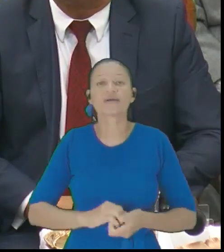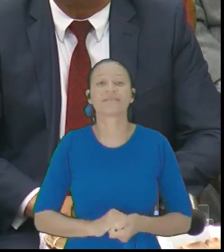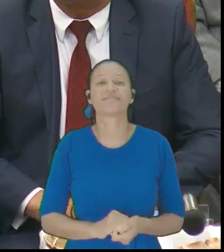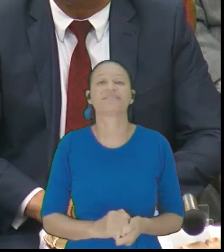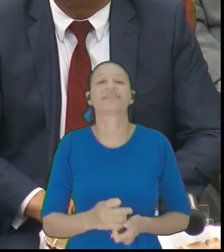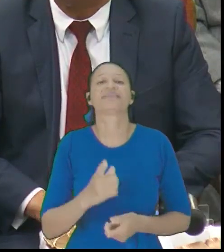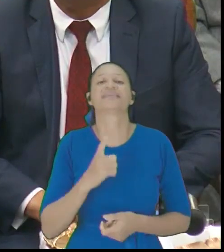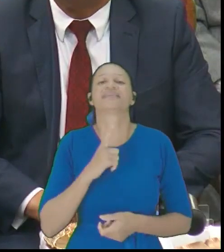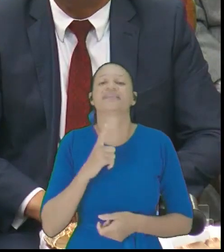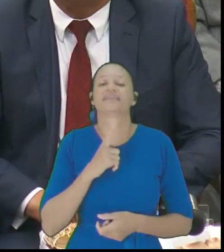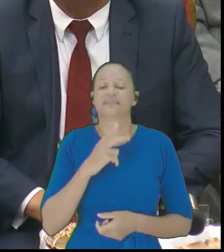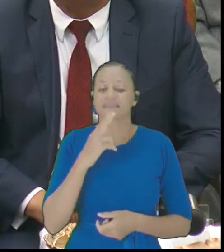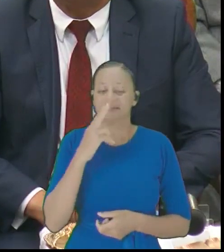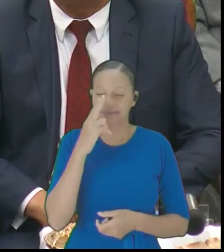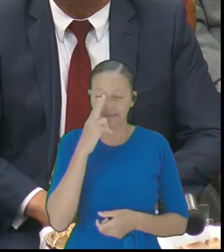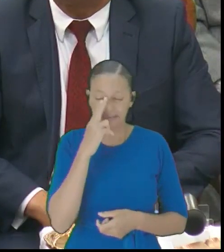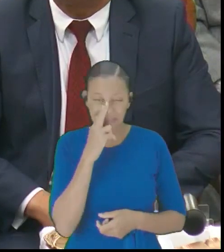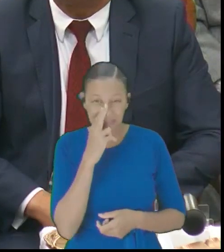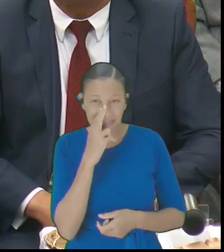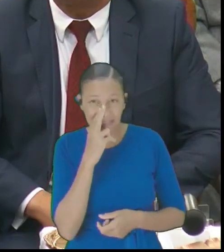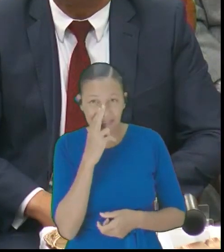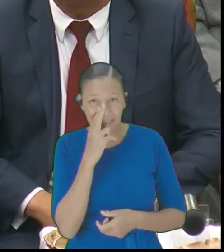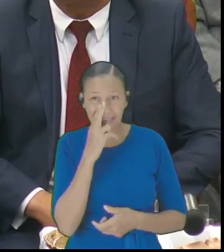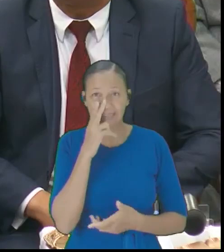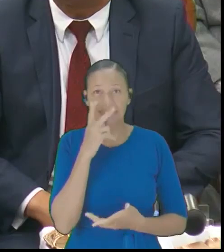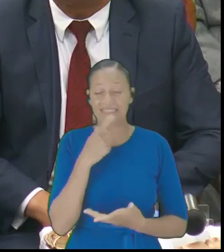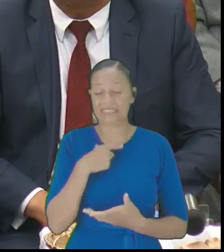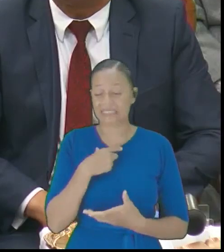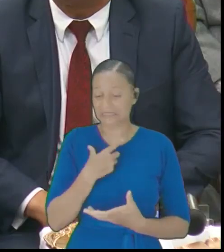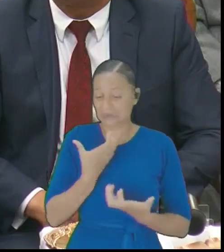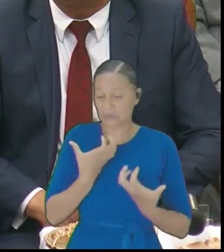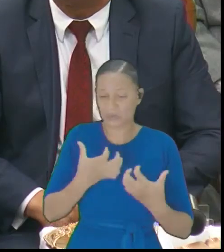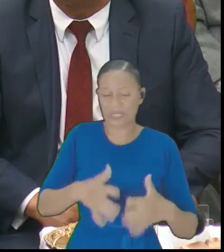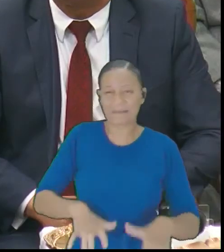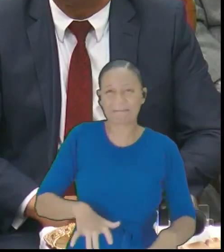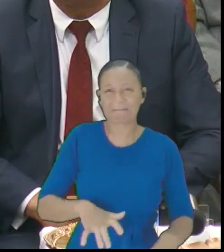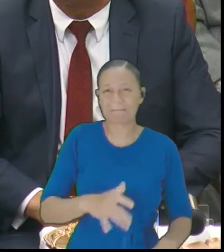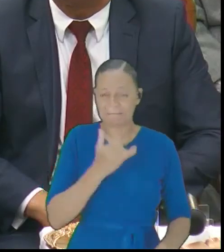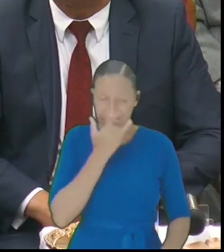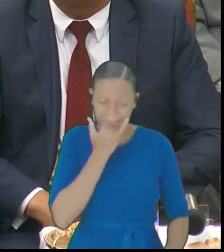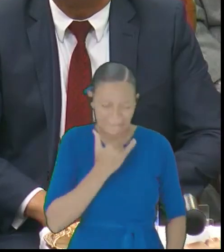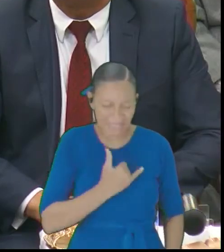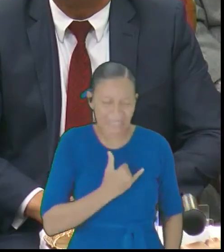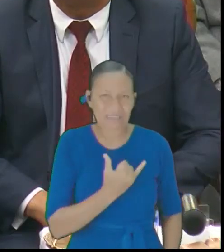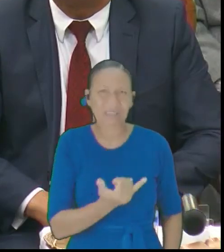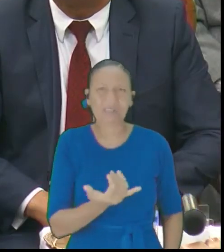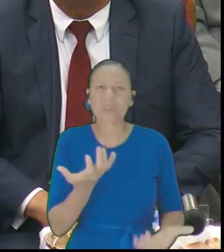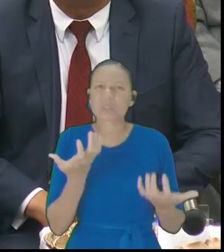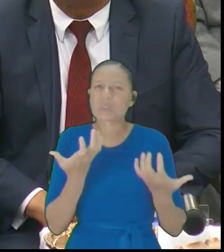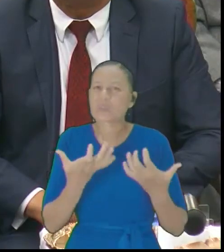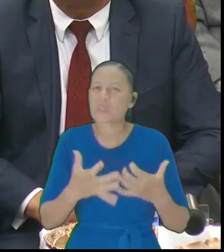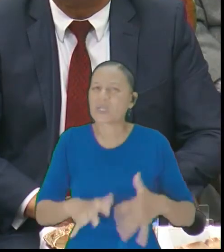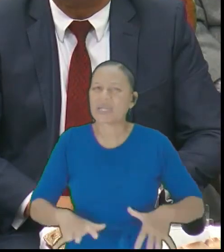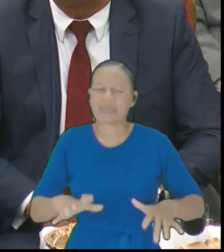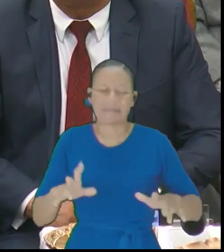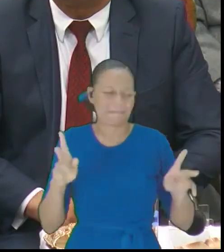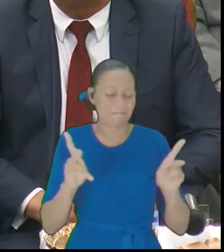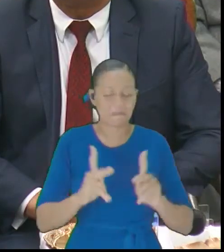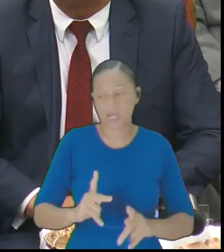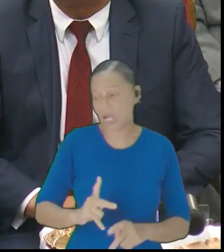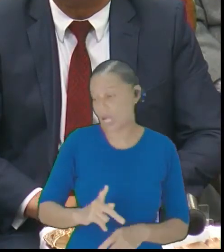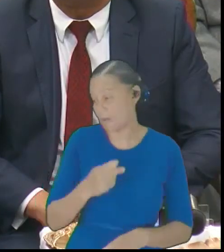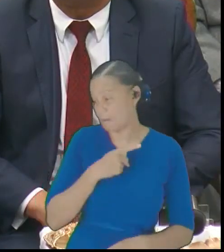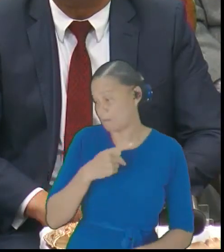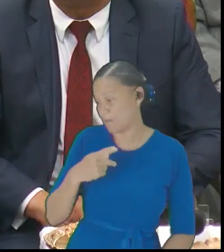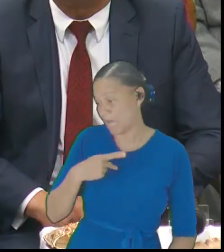Tem crente andando moco porque não perdoa, não quer ter paz. Não, pastor, mas falou